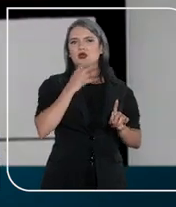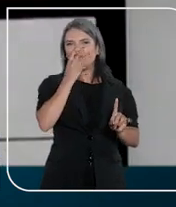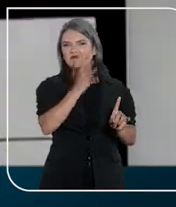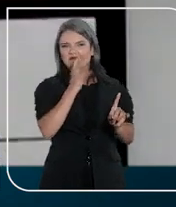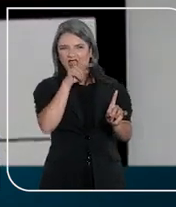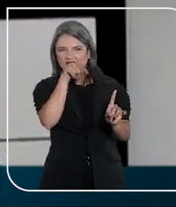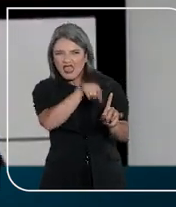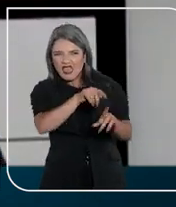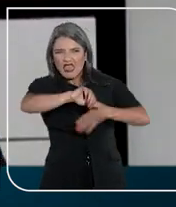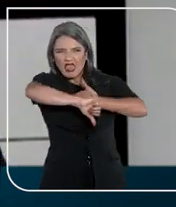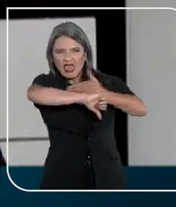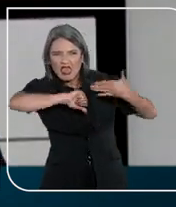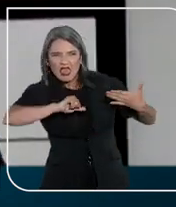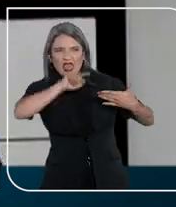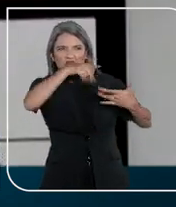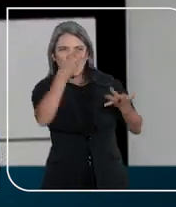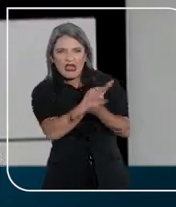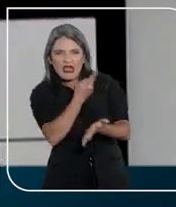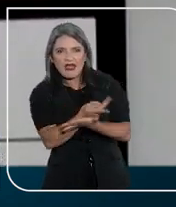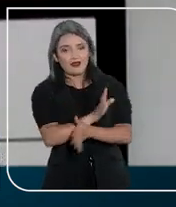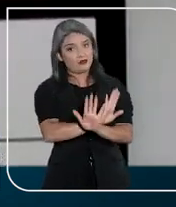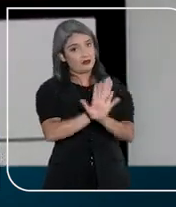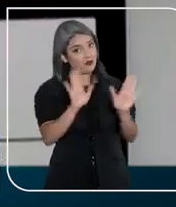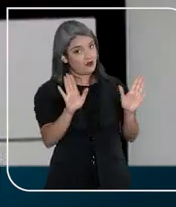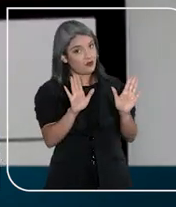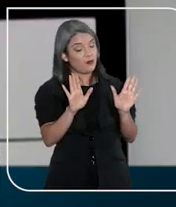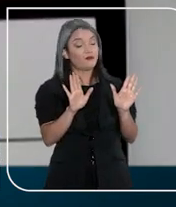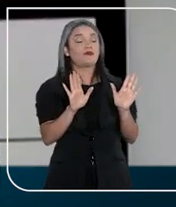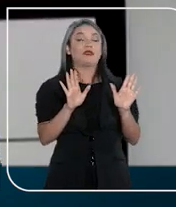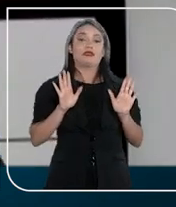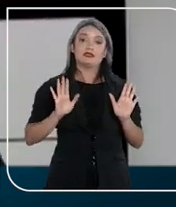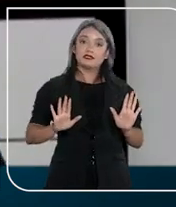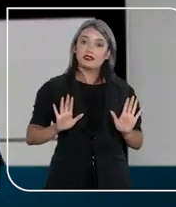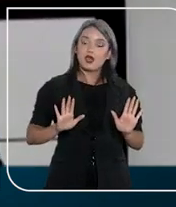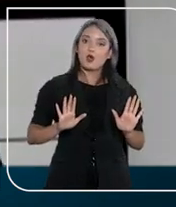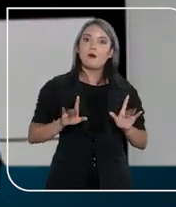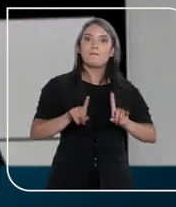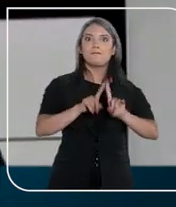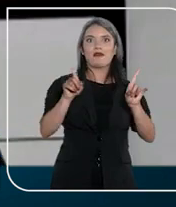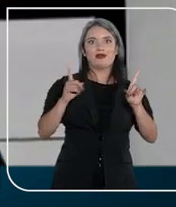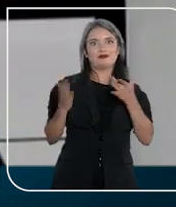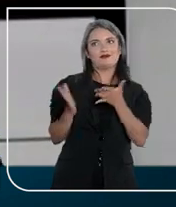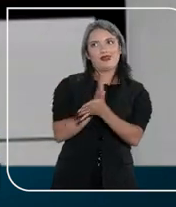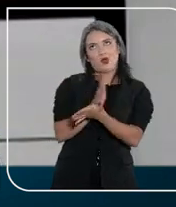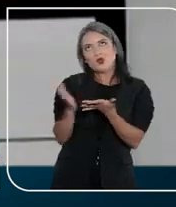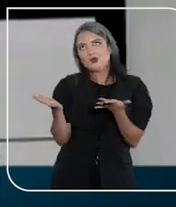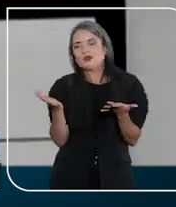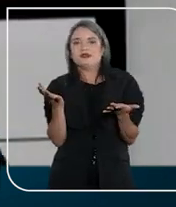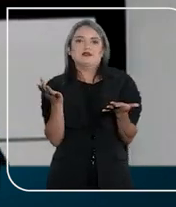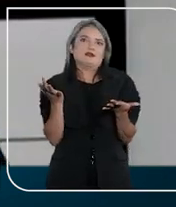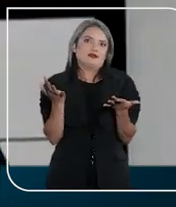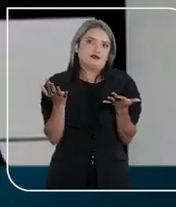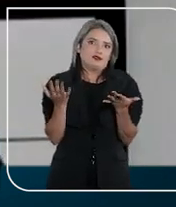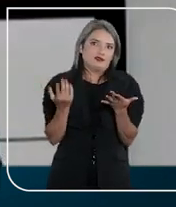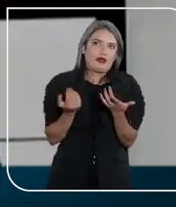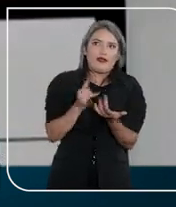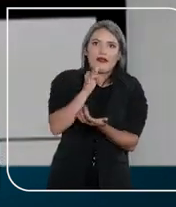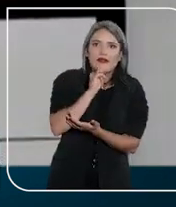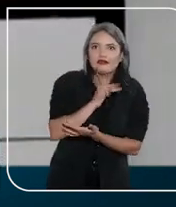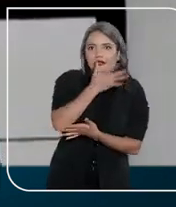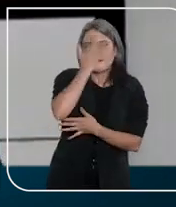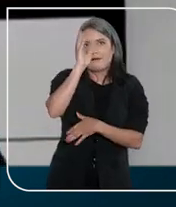ela não é idônea. Obviamente que nós temos que ressalvar questões extraordinárias, como eu disse aqui, alguém com envolvimento